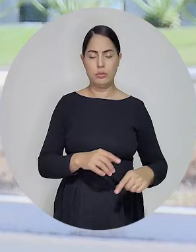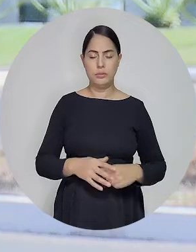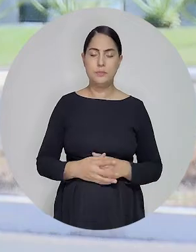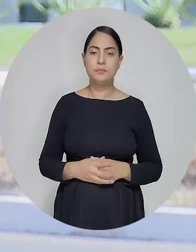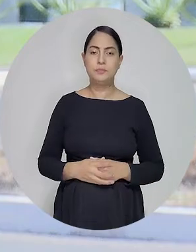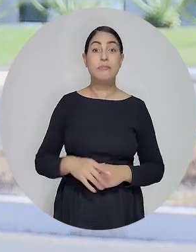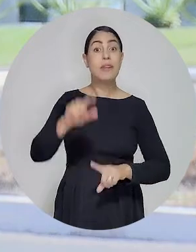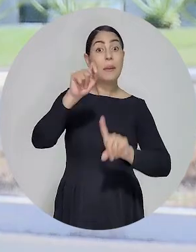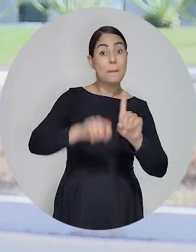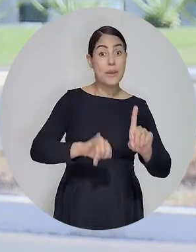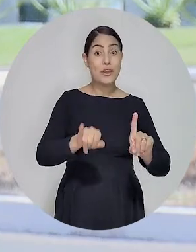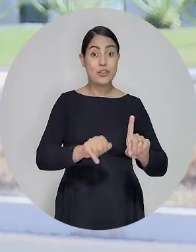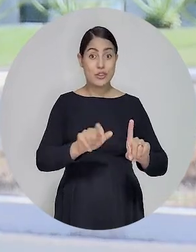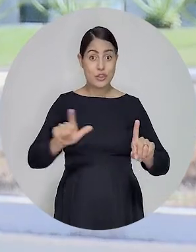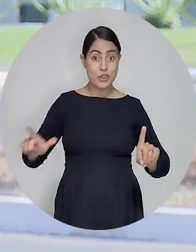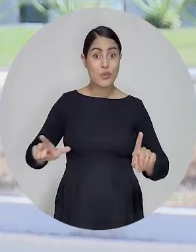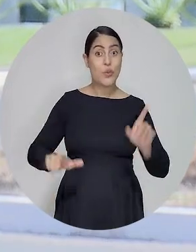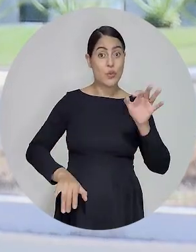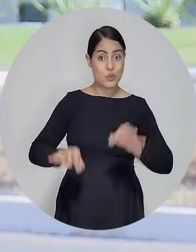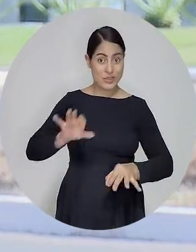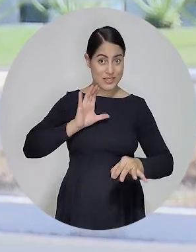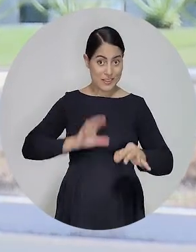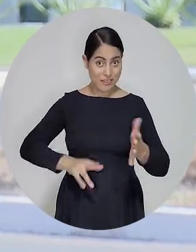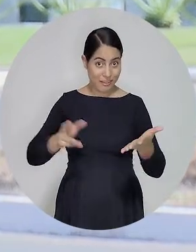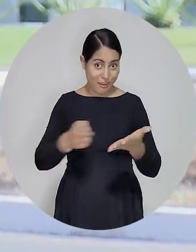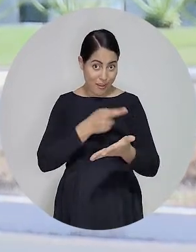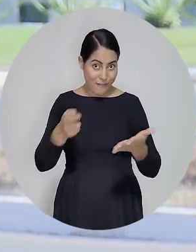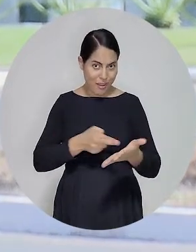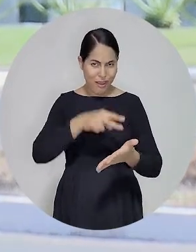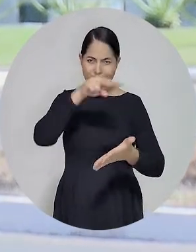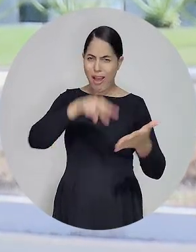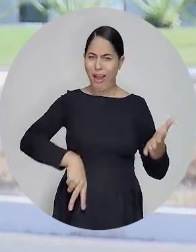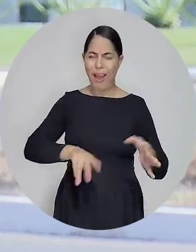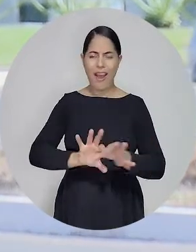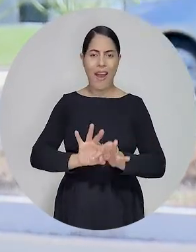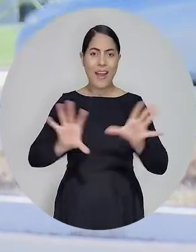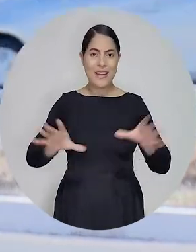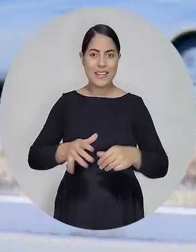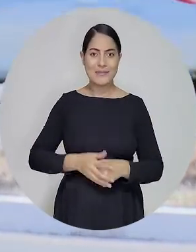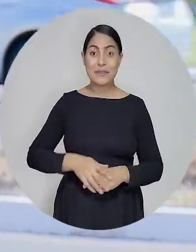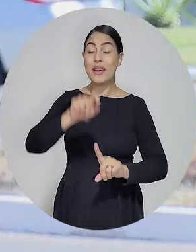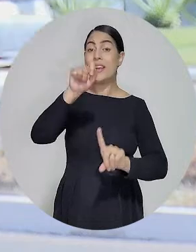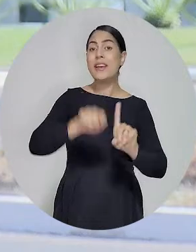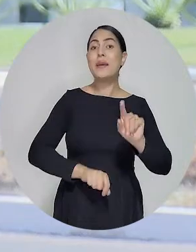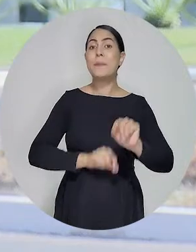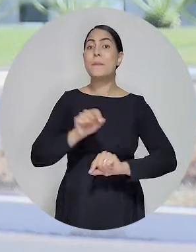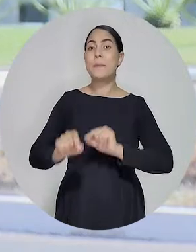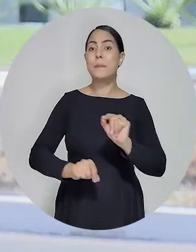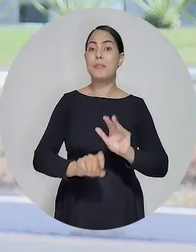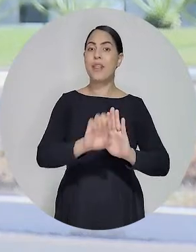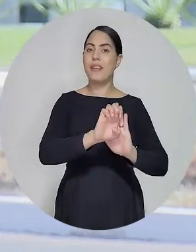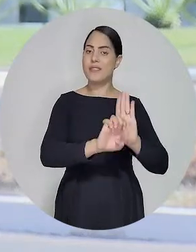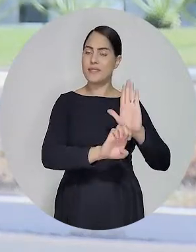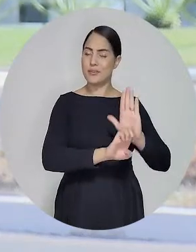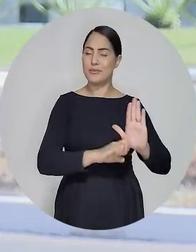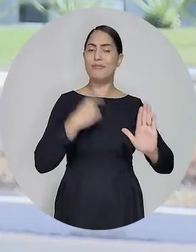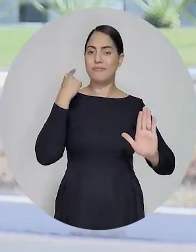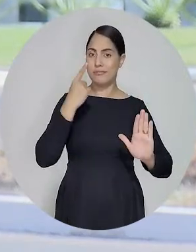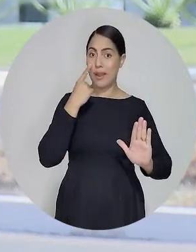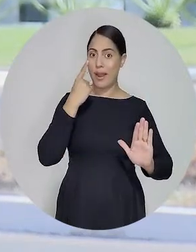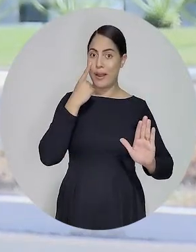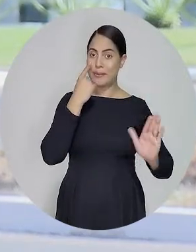revista Justiça e Cidadania, edição de julho, já está disponível para a leitura. A publicação deste mês ressalta